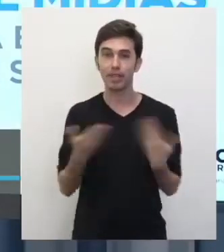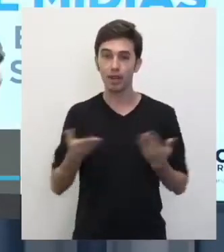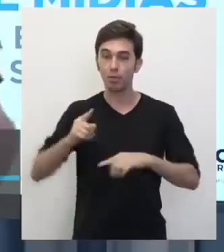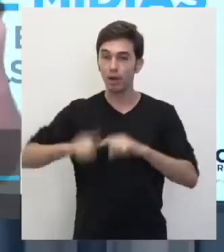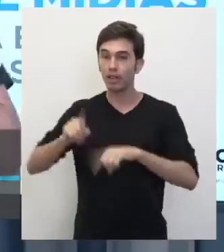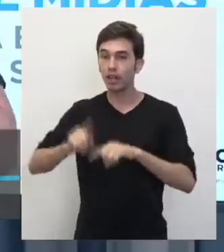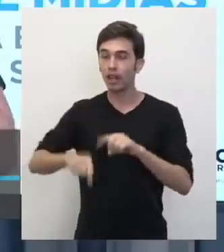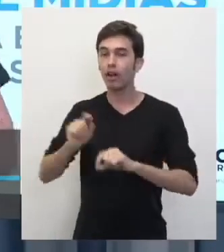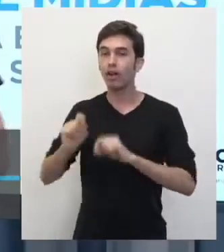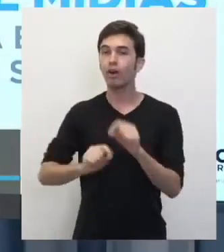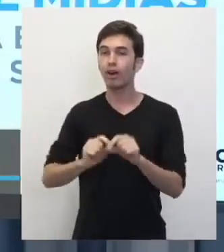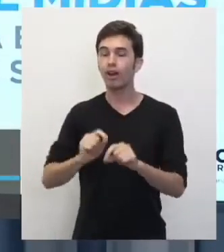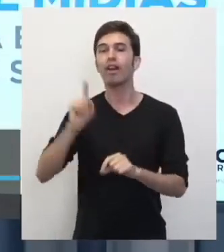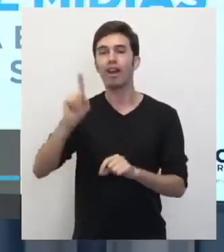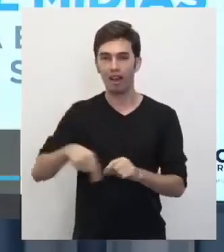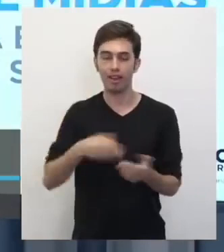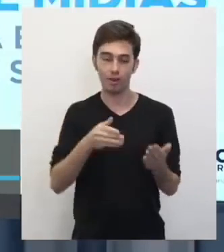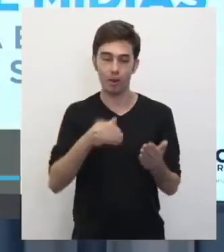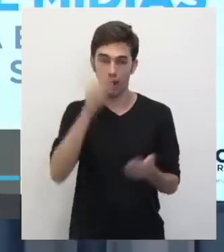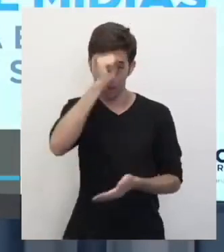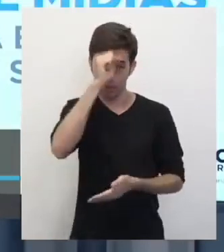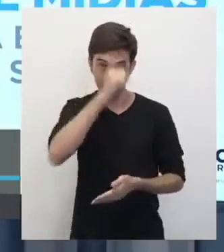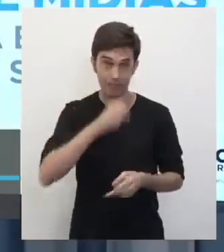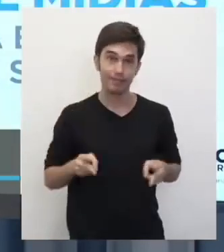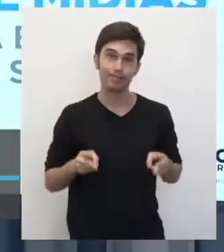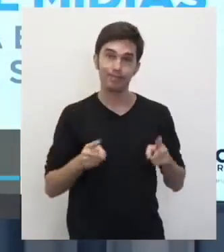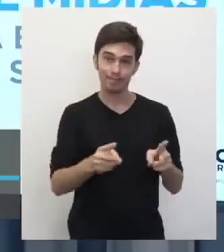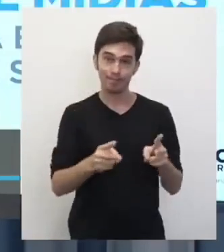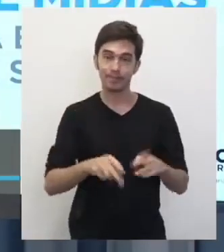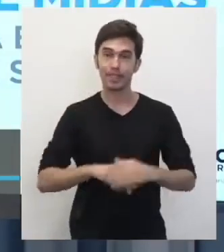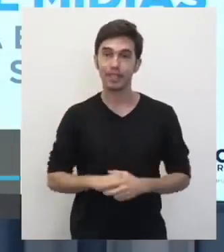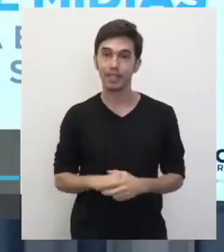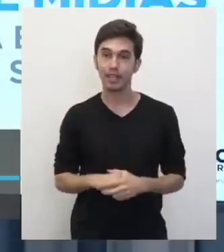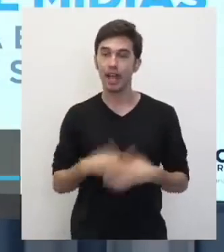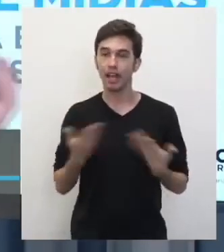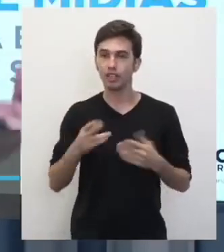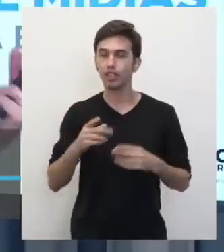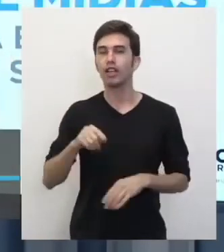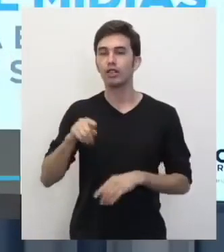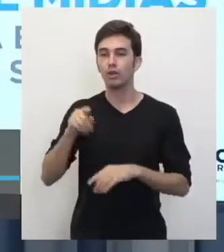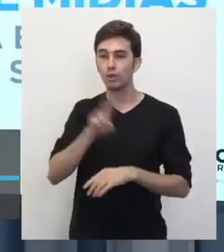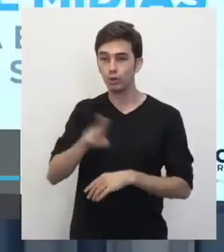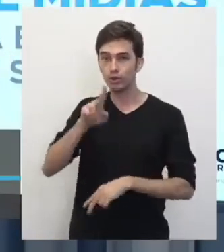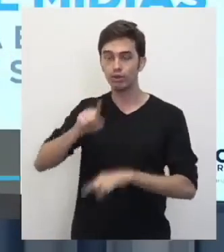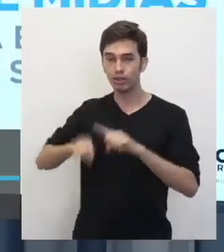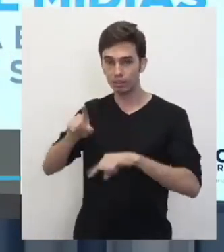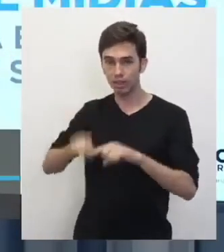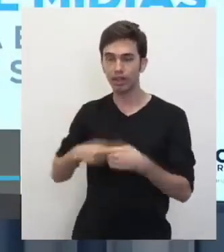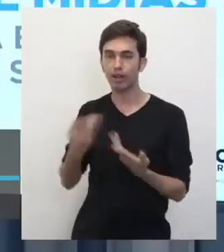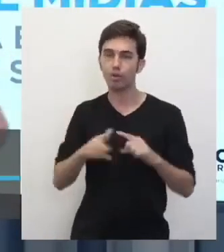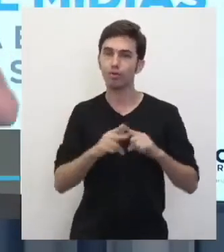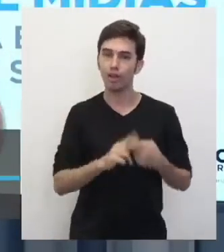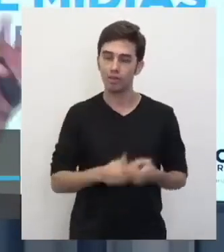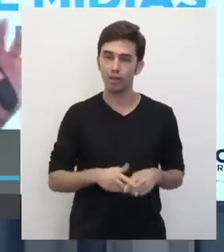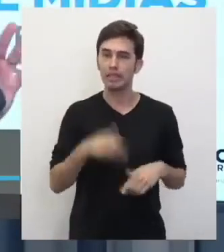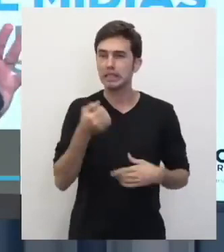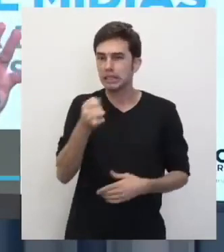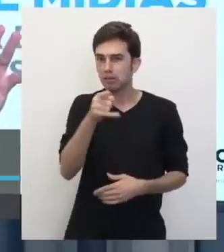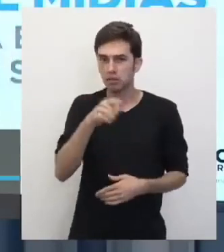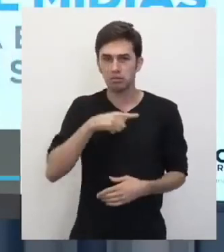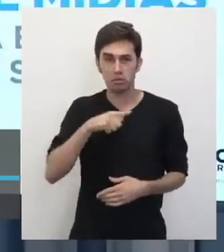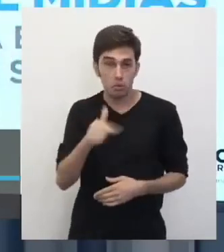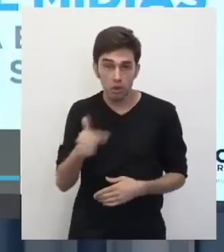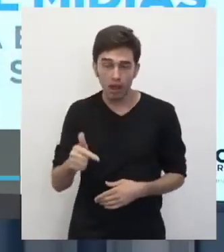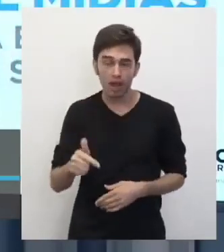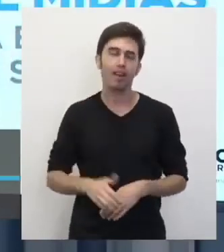estamos utilizando é o material do Aprender Sempre, né? O material que nós estamos usando aí como ferramenta. Se você não tem ele, não tem